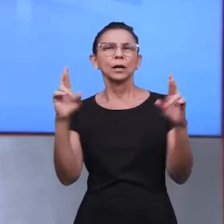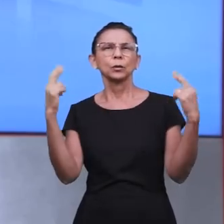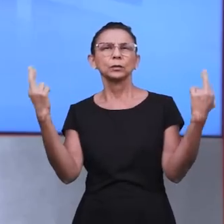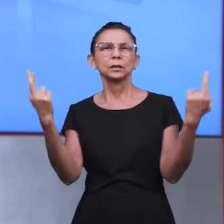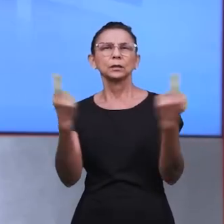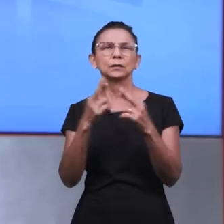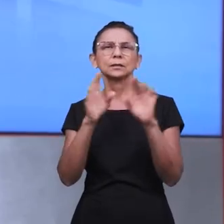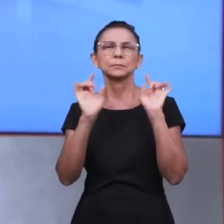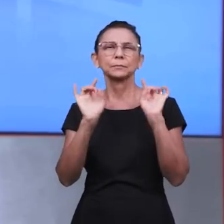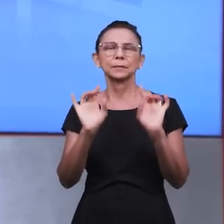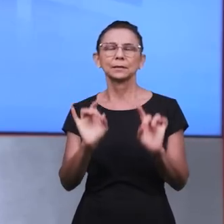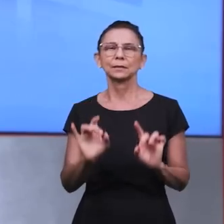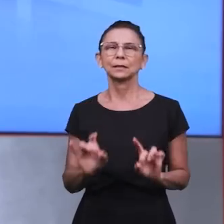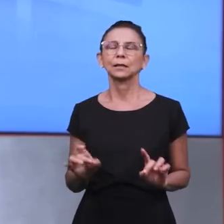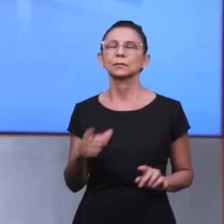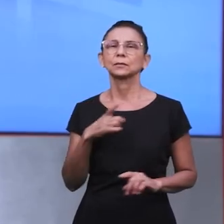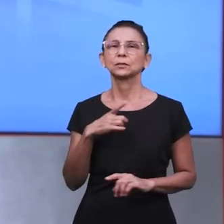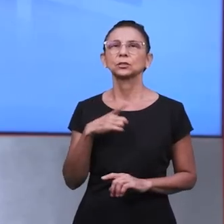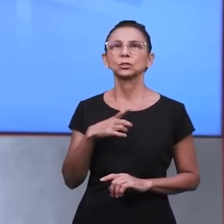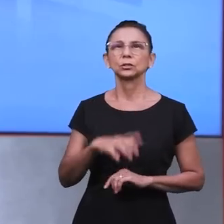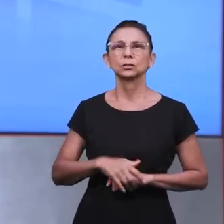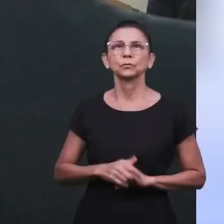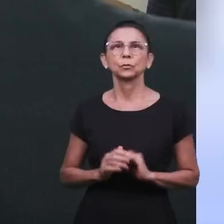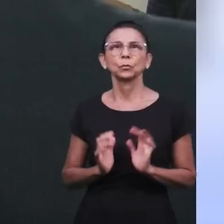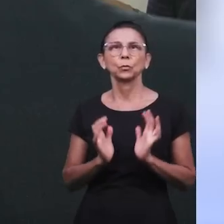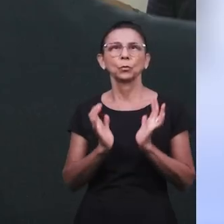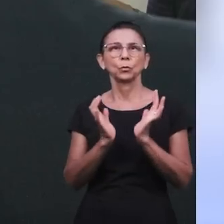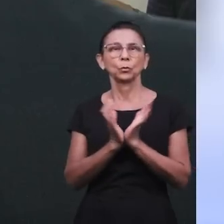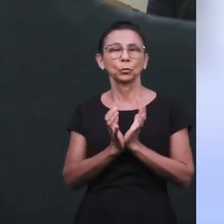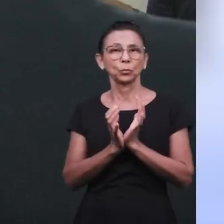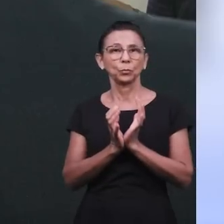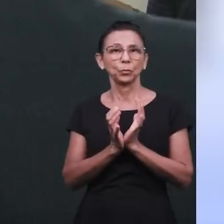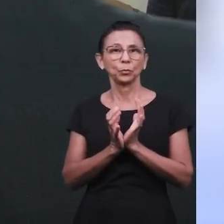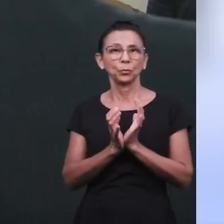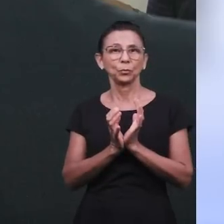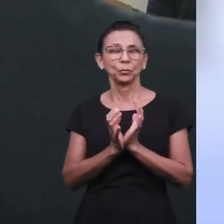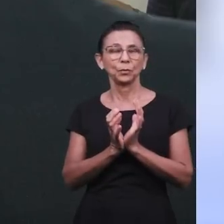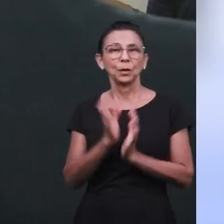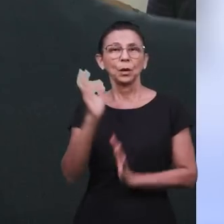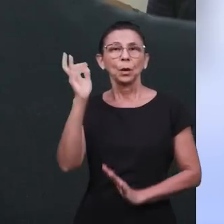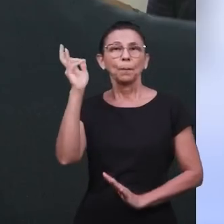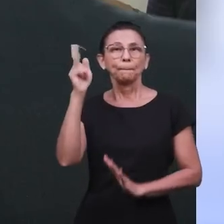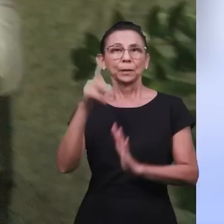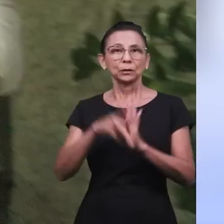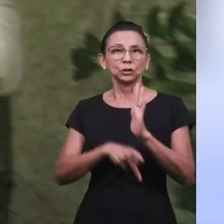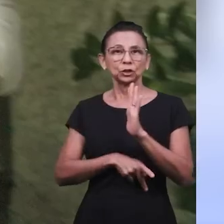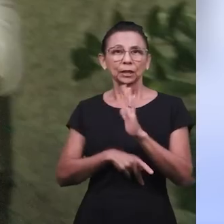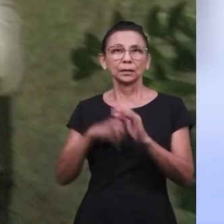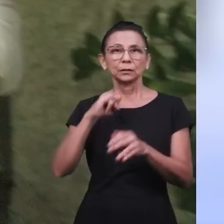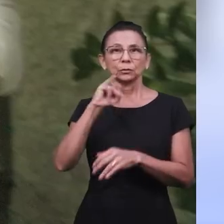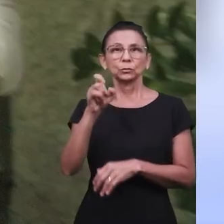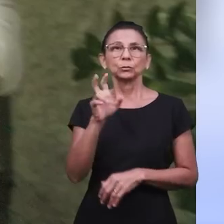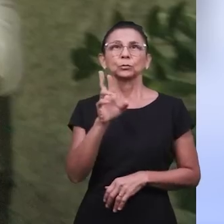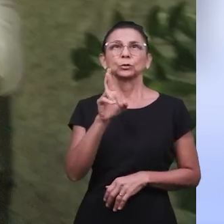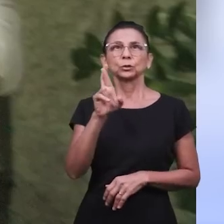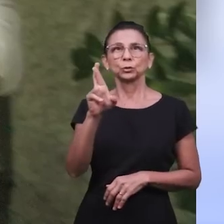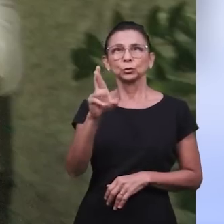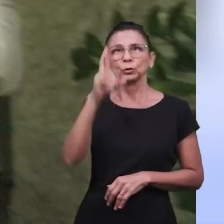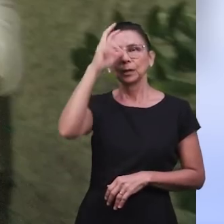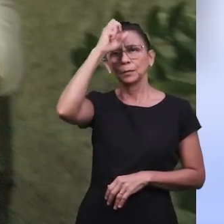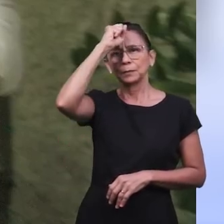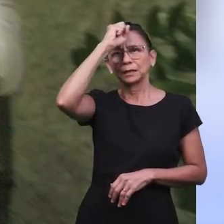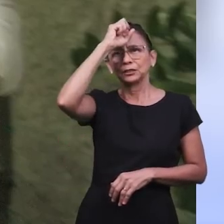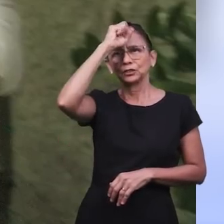reuniões especiais. Atenção, hein? Nós tivemos ali uma caravana da Orquestra Júnior, uma orquestra que você vai conferir